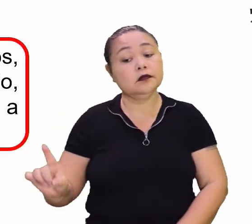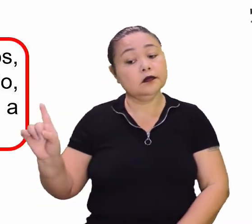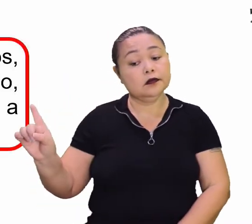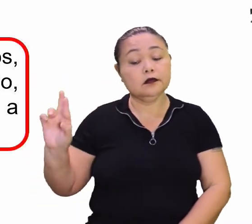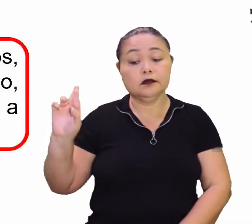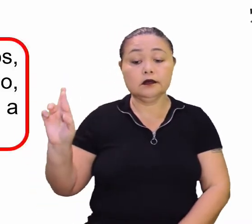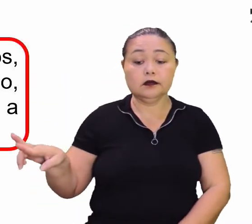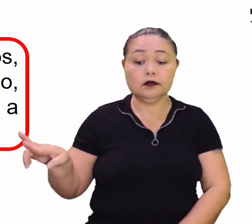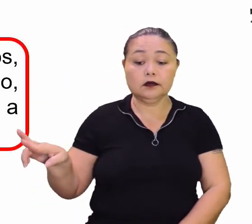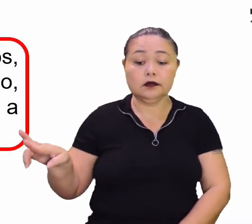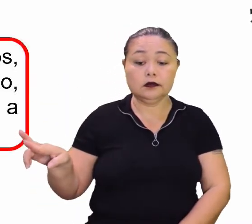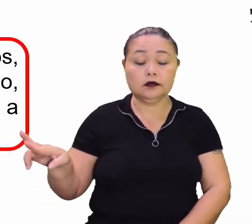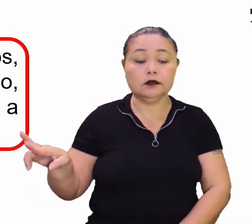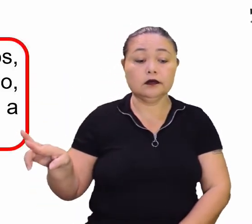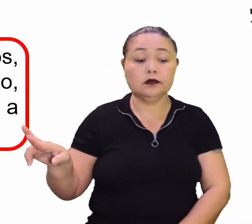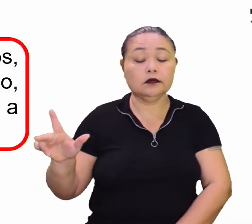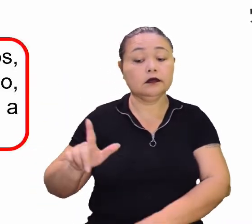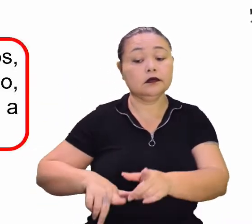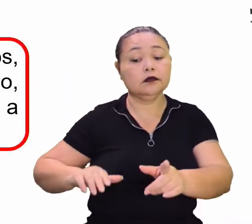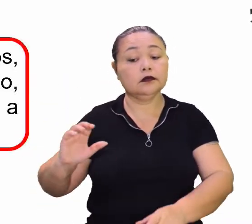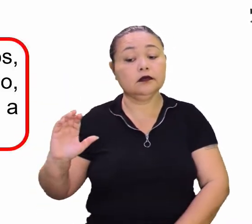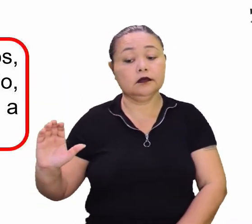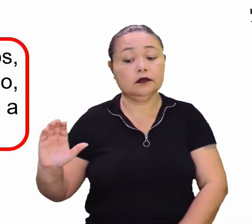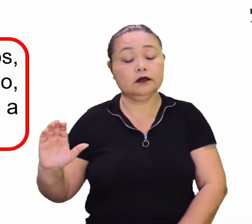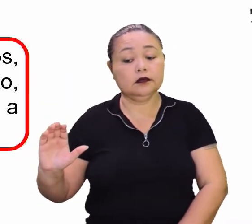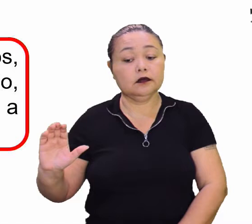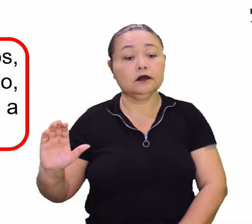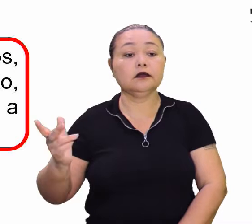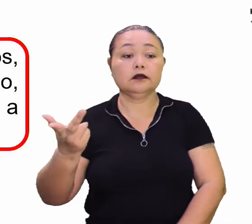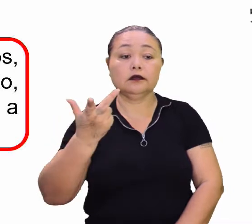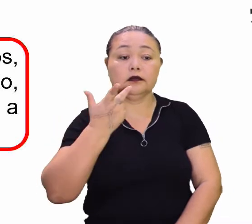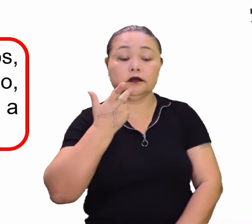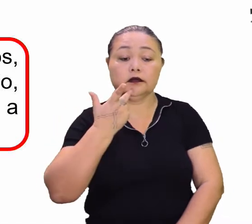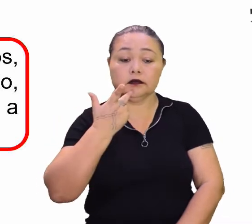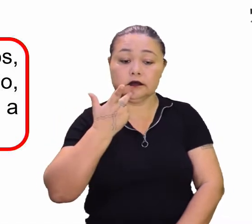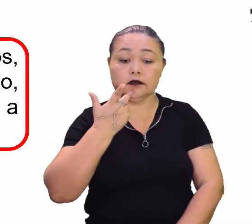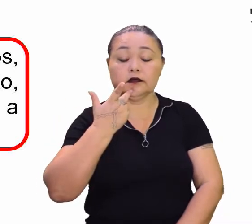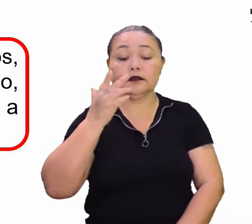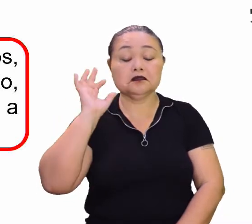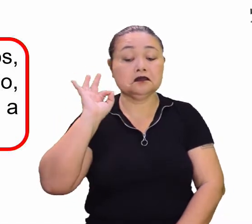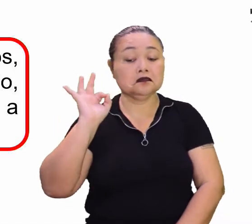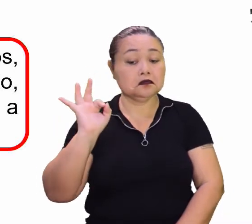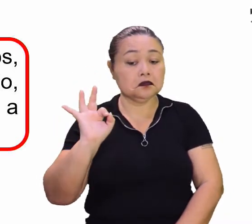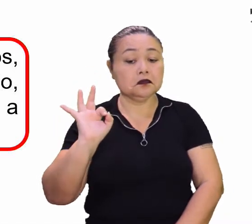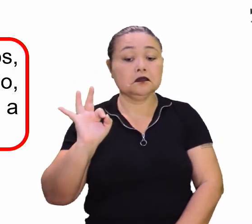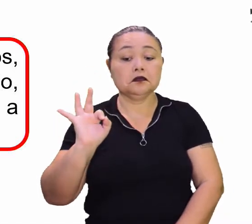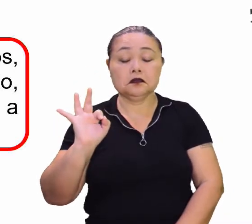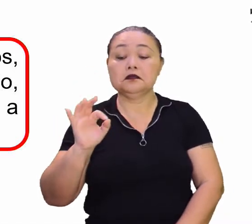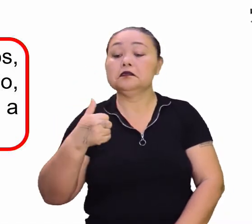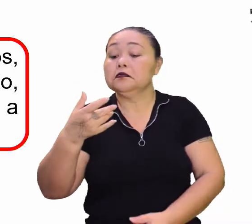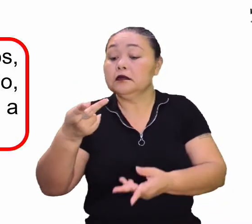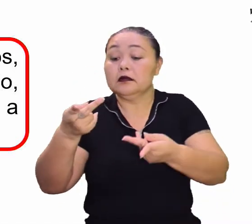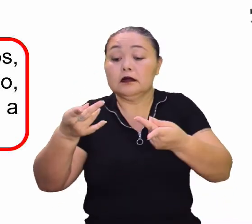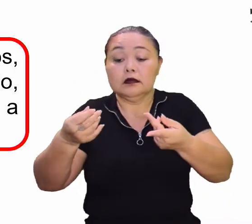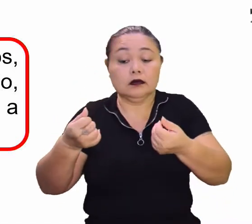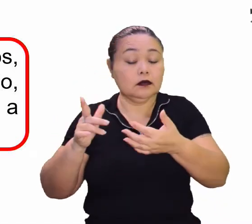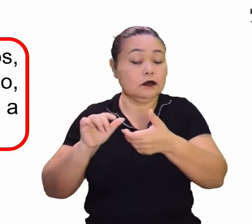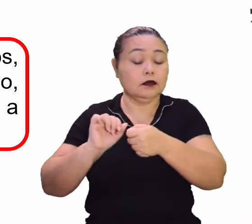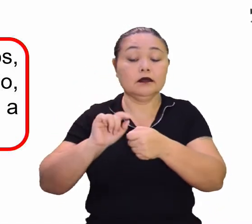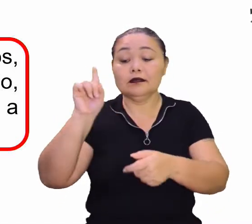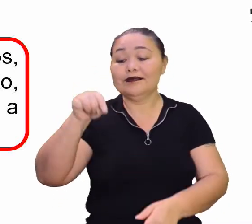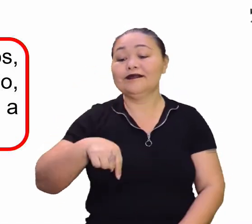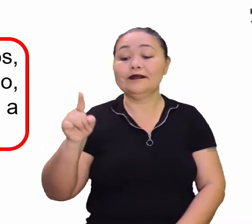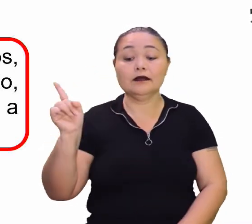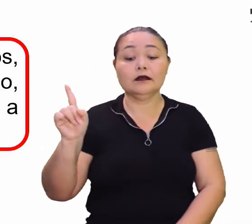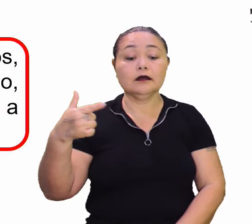Então, a resposta correta é a C. Que você falou de forma, com muita primazia, Rogério. Você é o